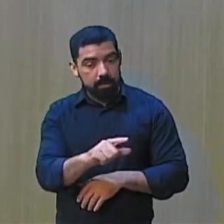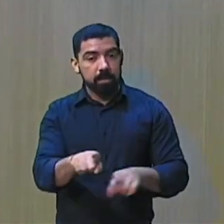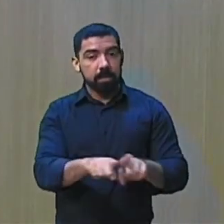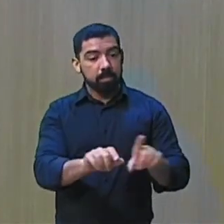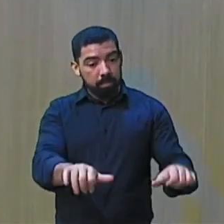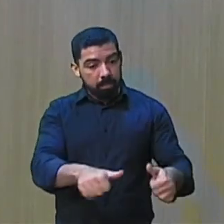pessoas